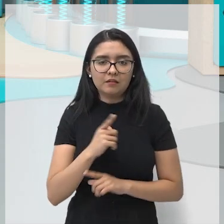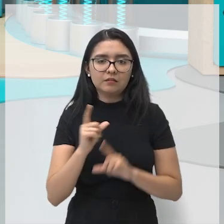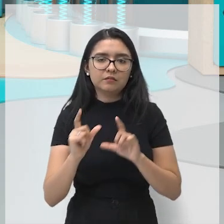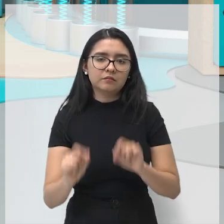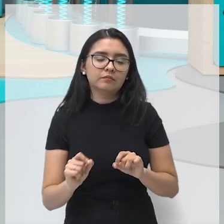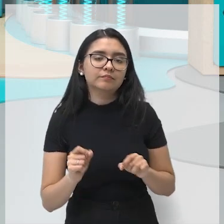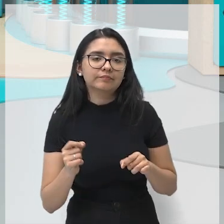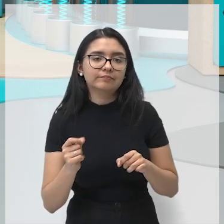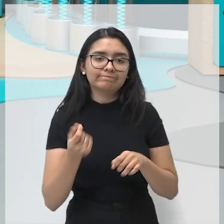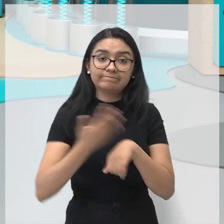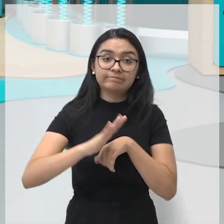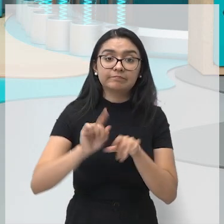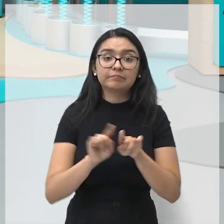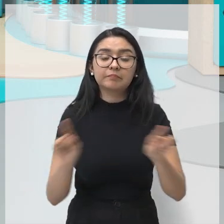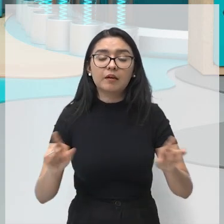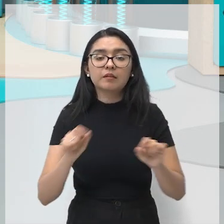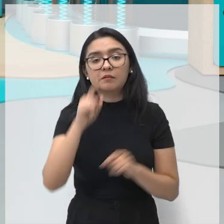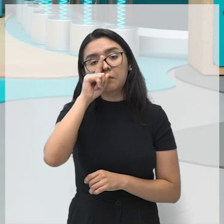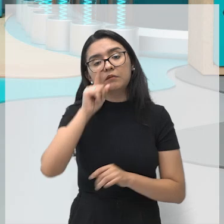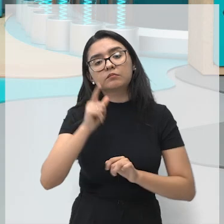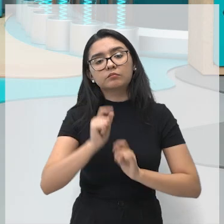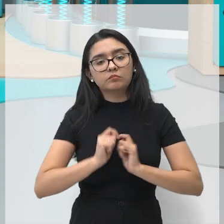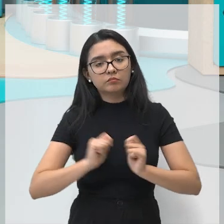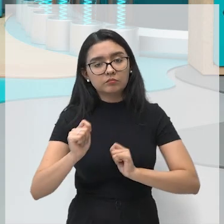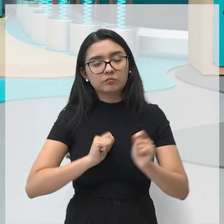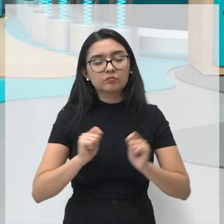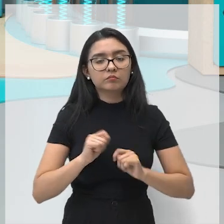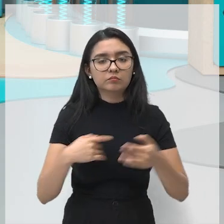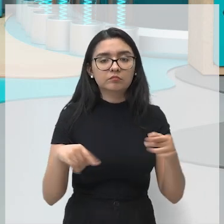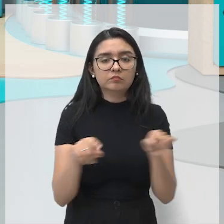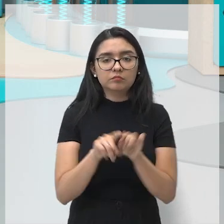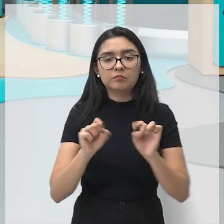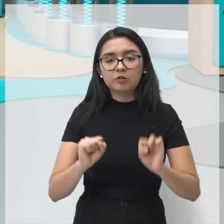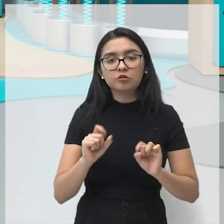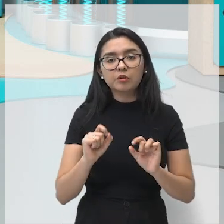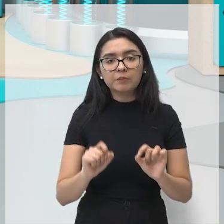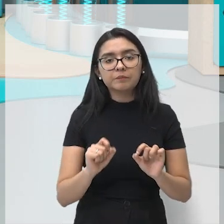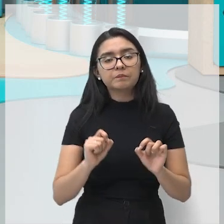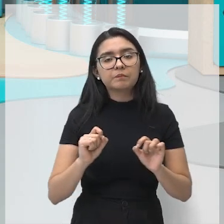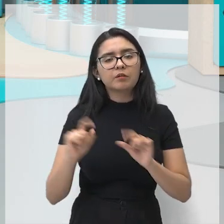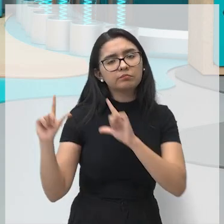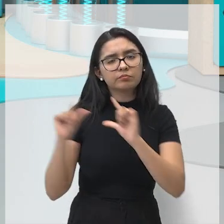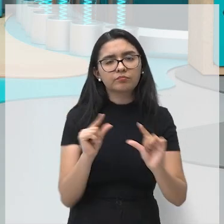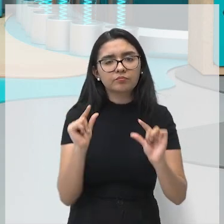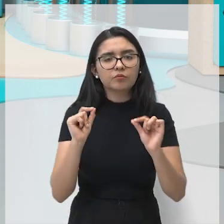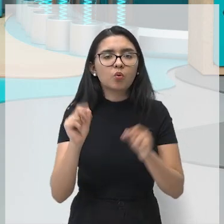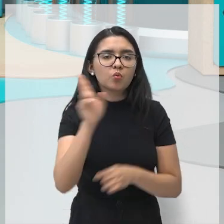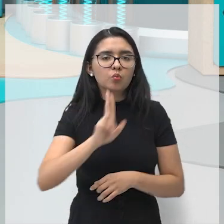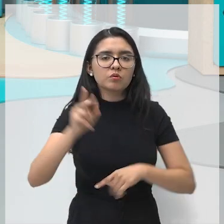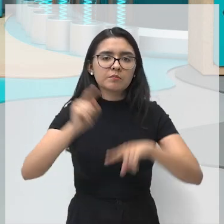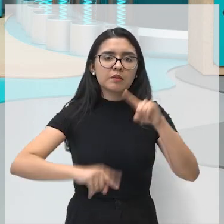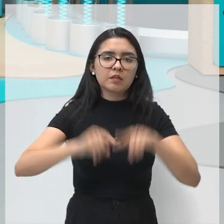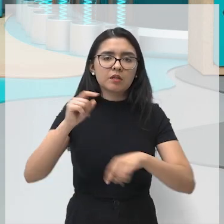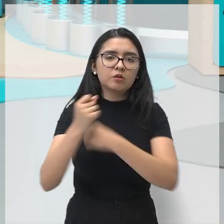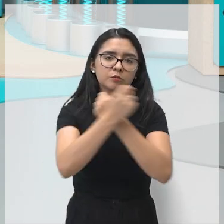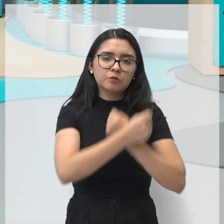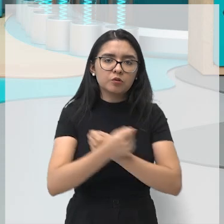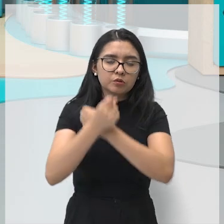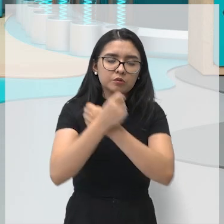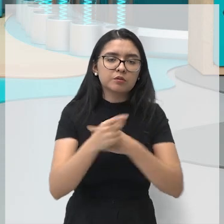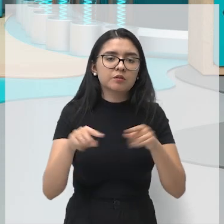dentro da sua prática, mas é um risco controlado ou um risco que pode ser diminuído com o uso dos equipamentos e a